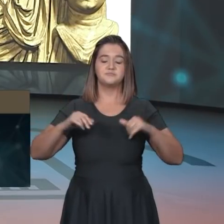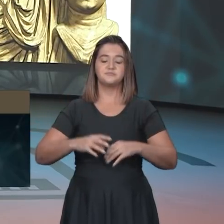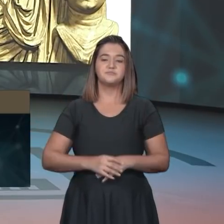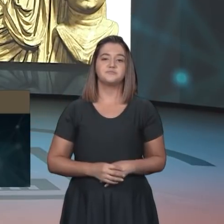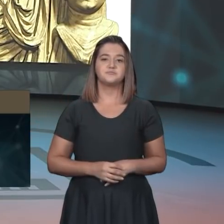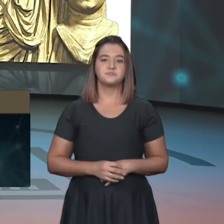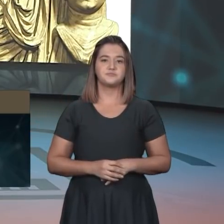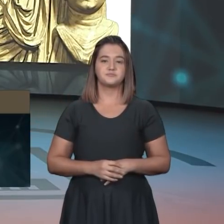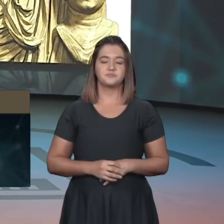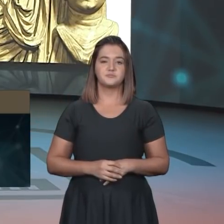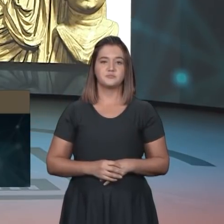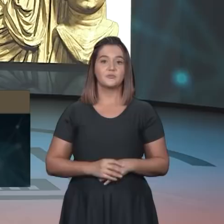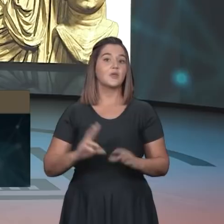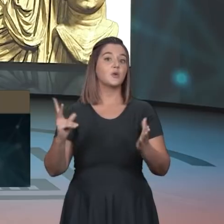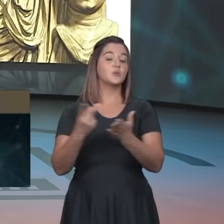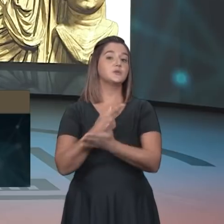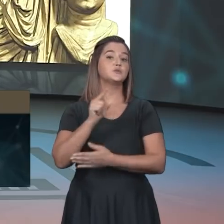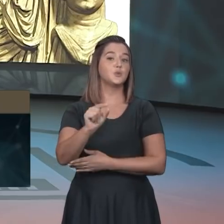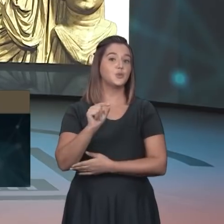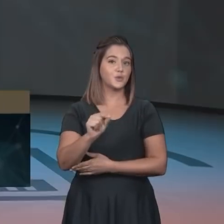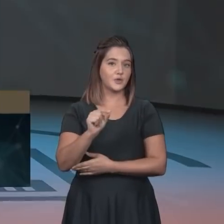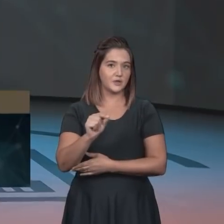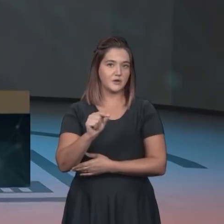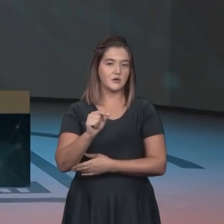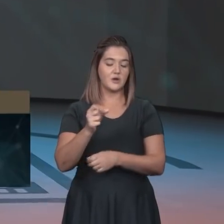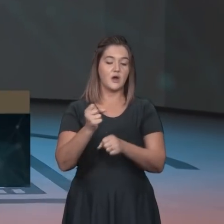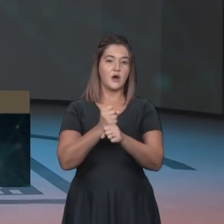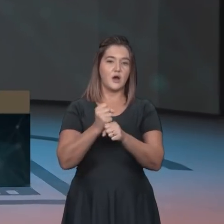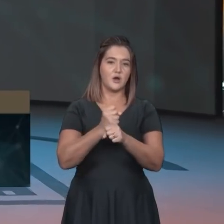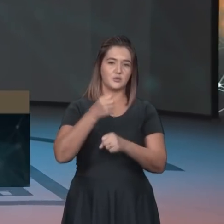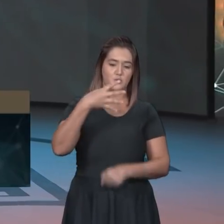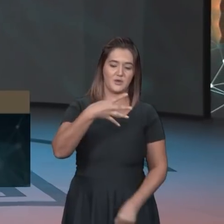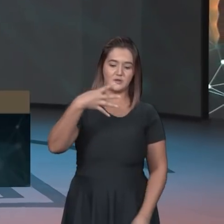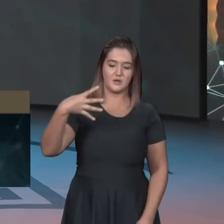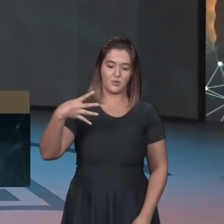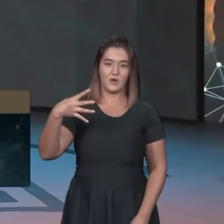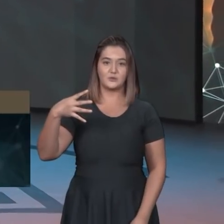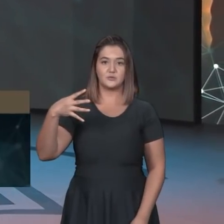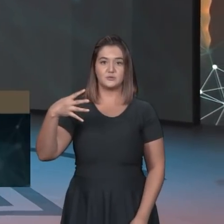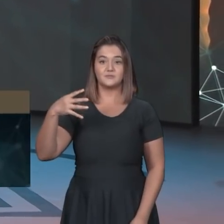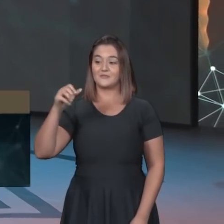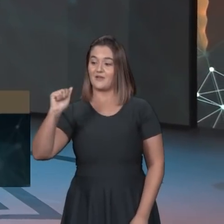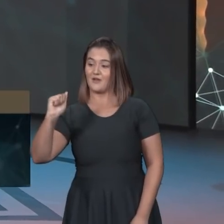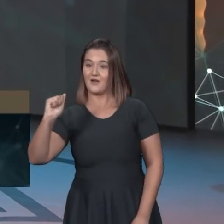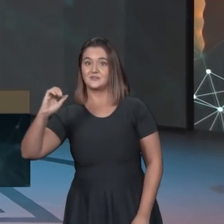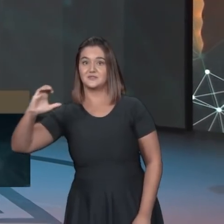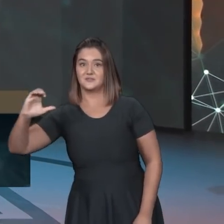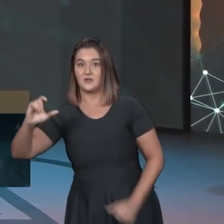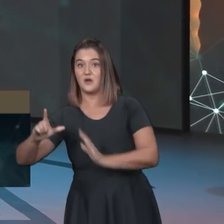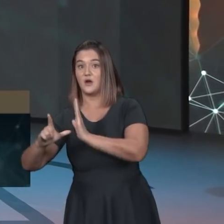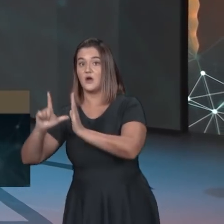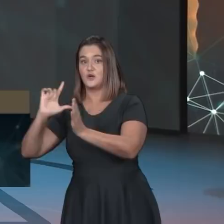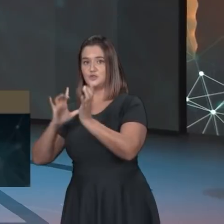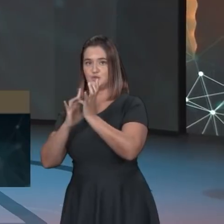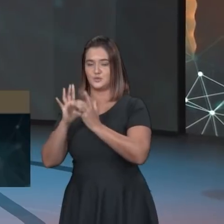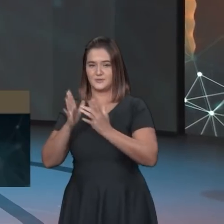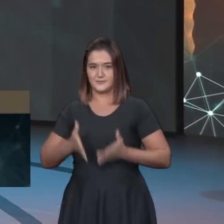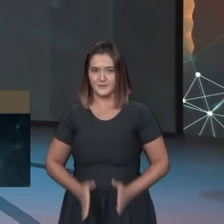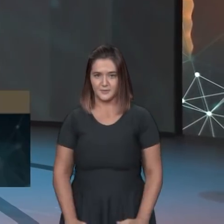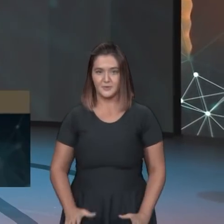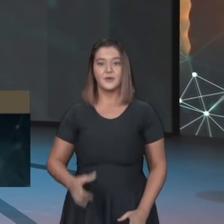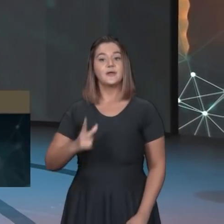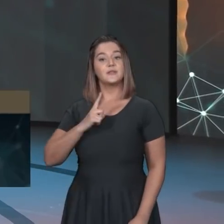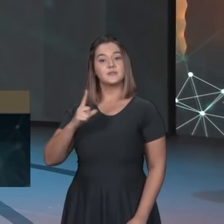essa comparação. Aconteceu o seguinte, ano 44 a.C., exatamente nesse lugar em Roma, chamado Largo di